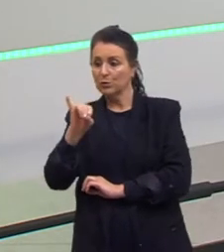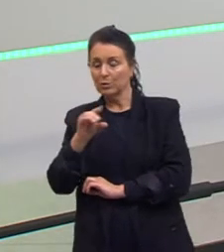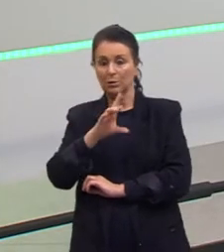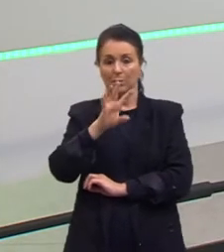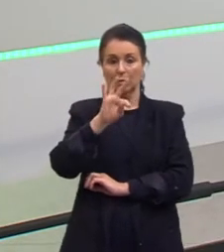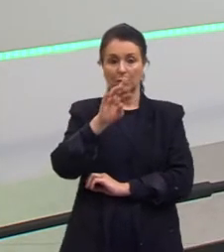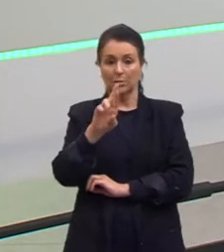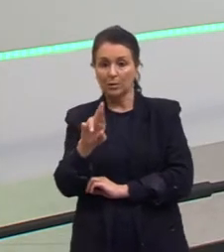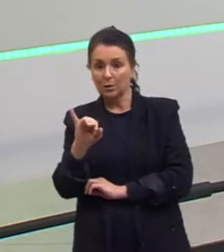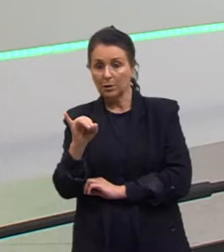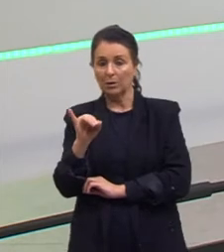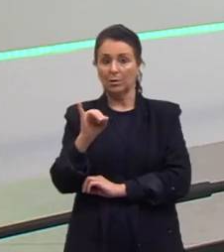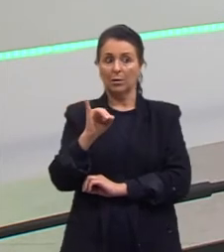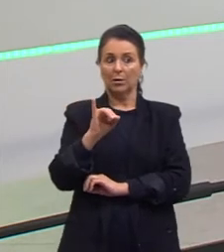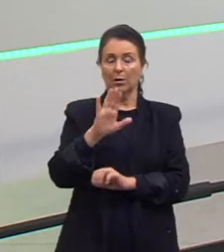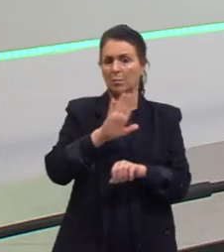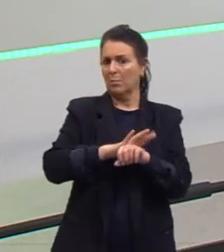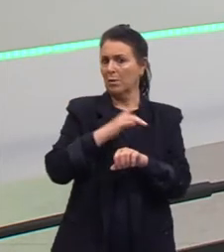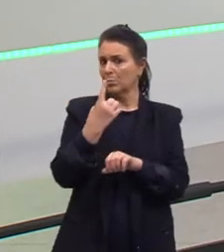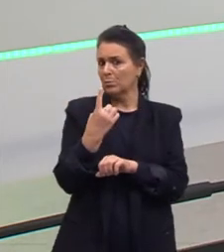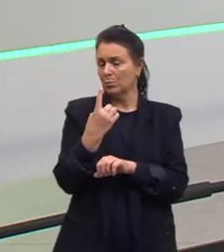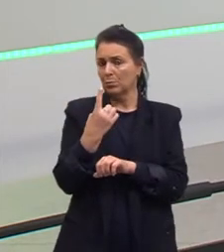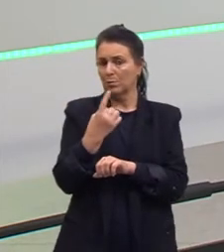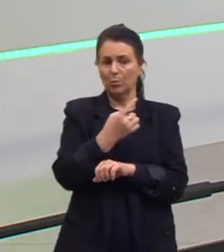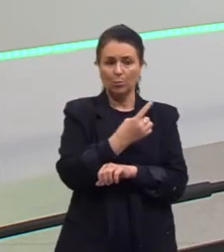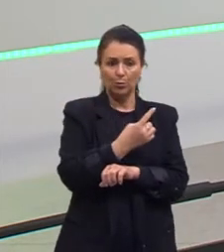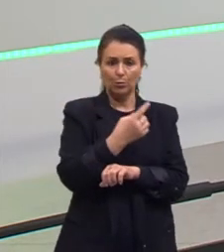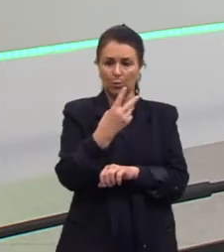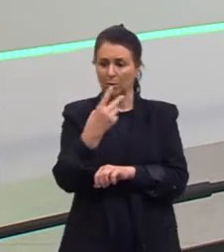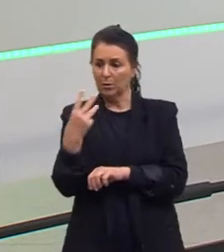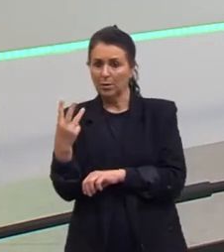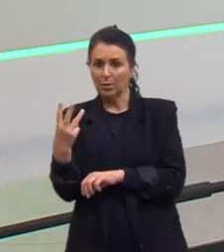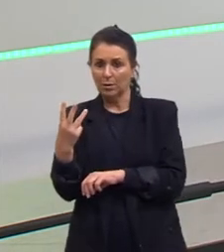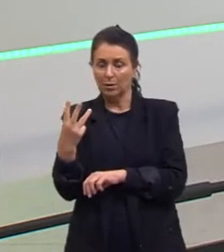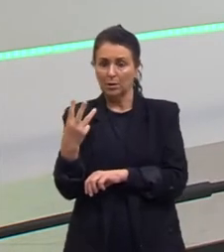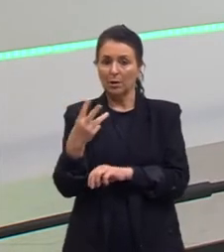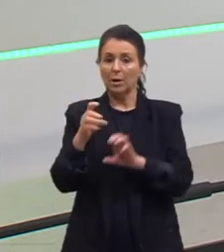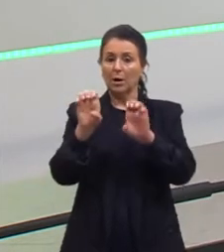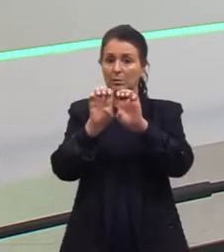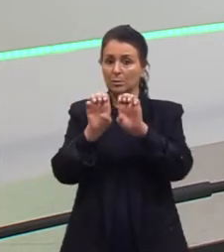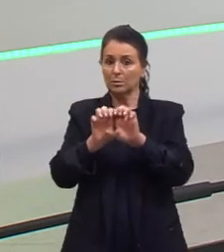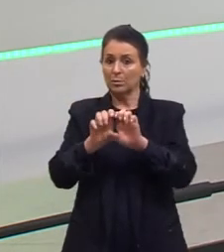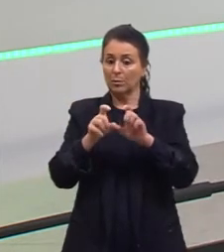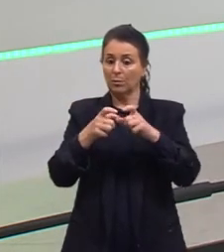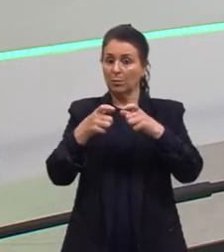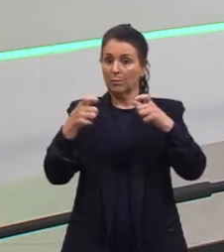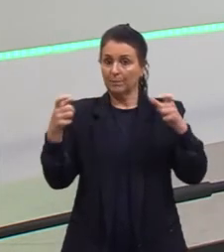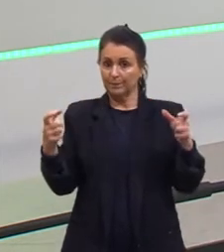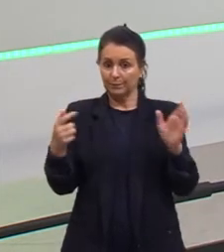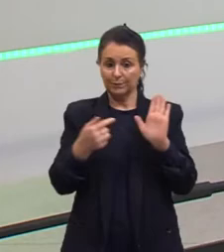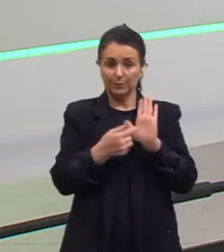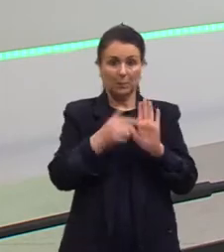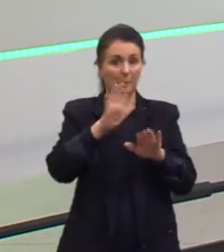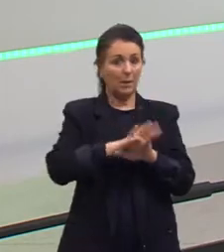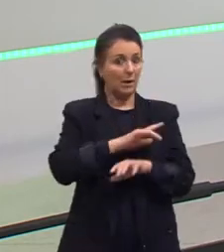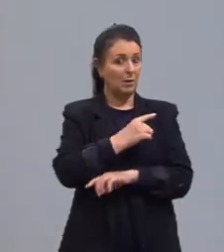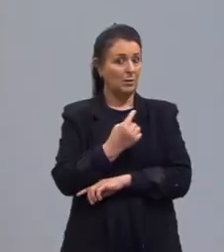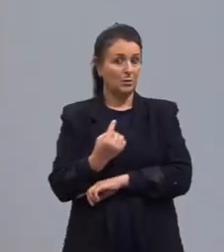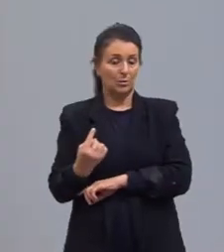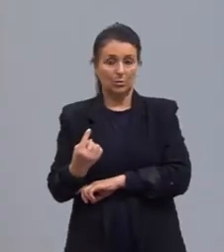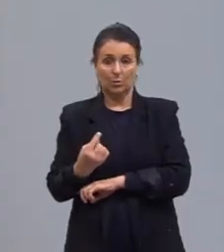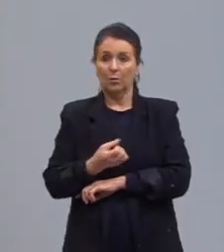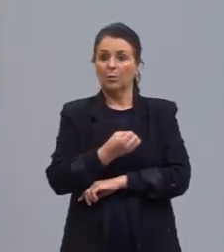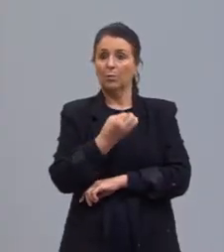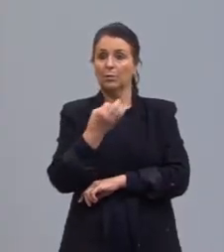mais de um então eu tenho sempre que cuidasse tem somente um normalmente as estruturas são maiores apresentam mais de um então a quantidade